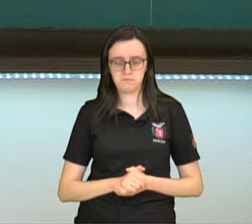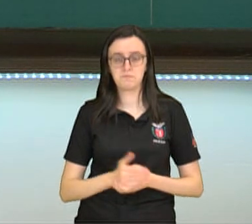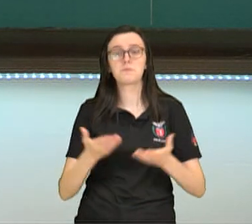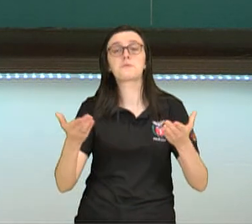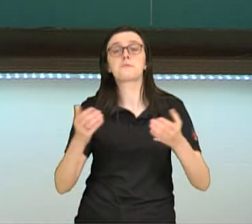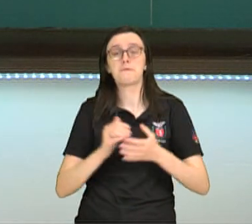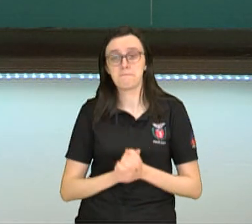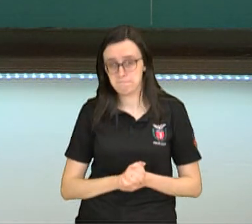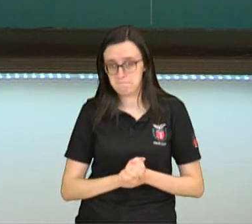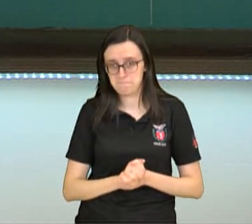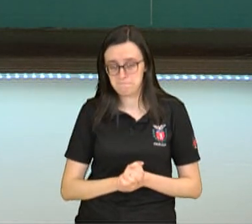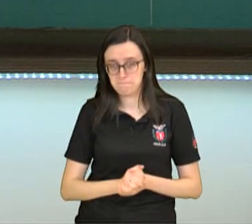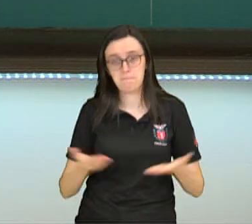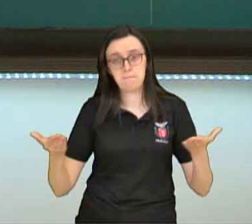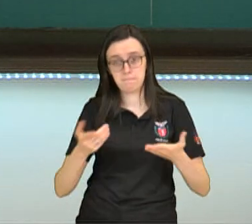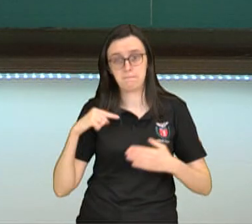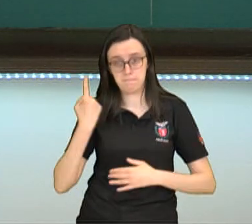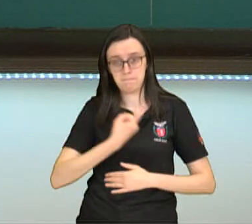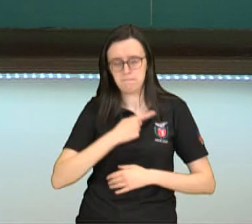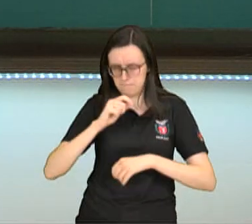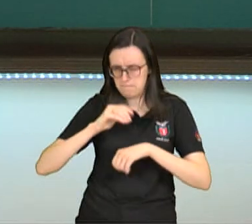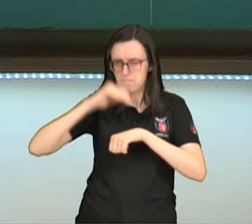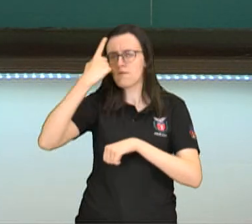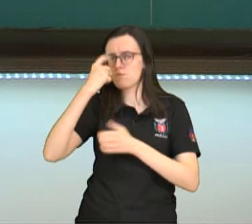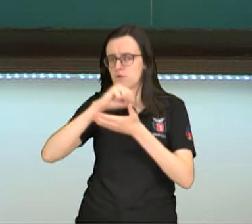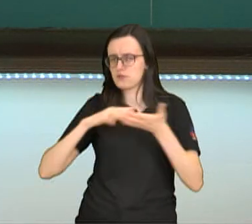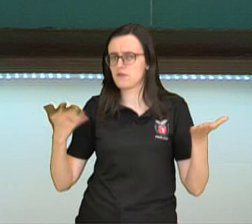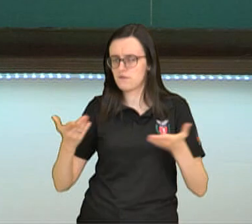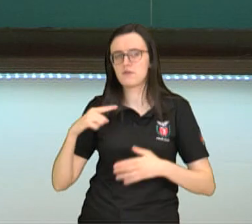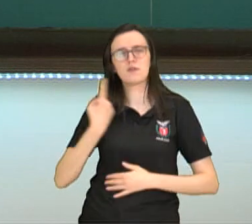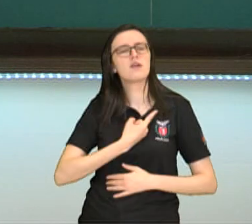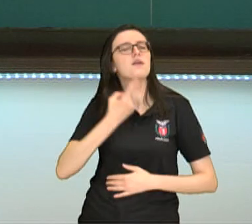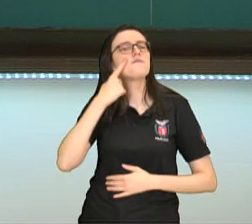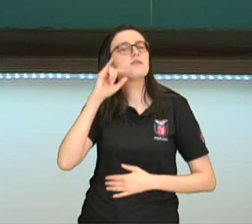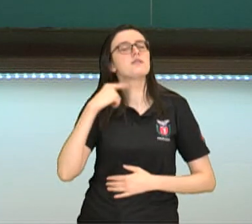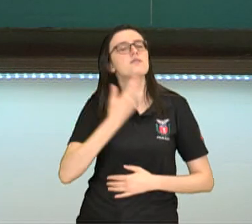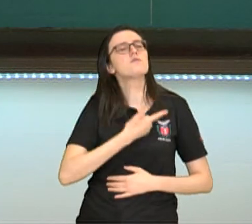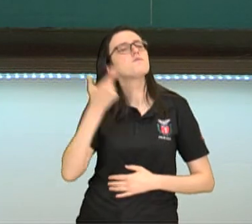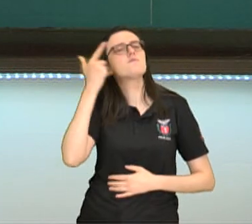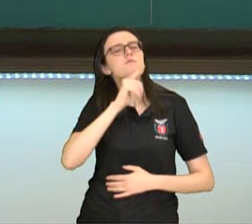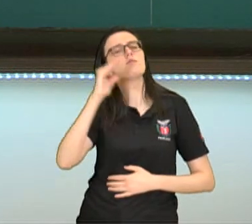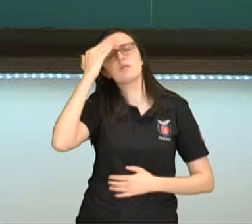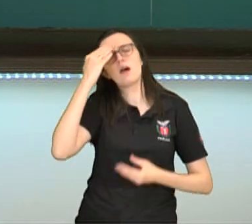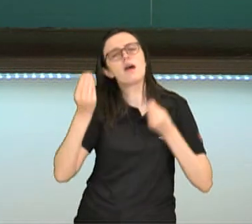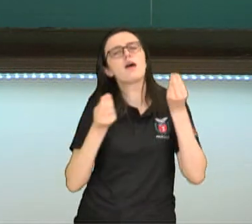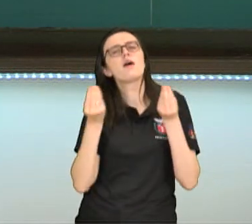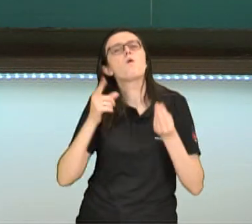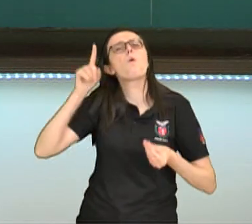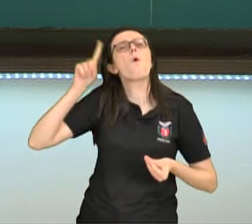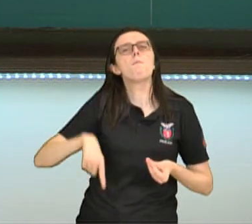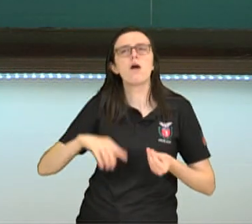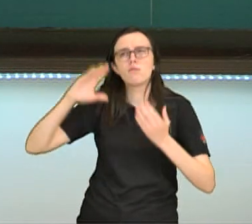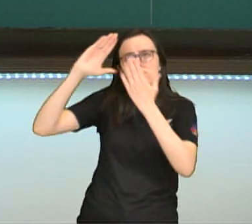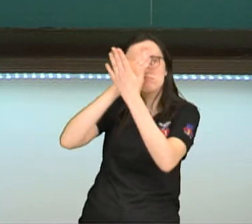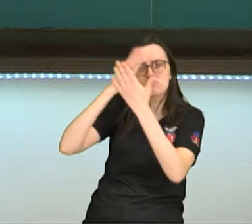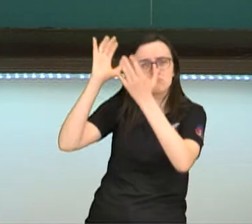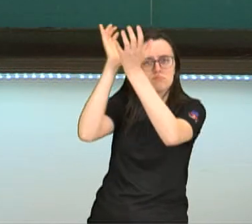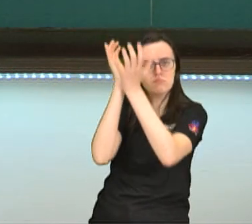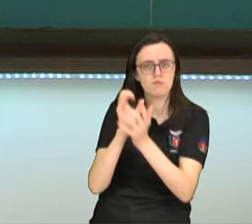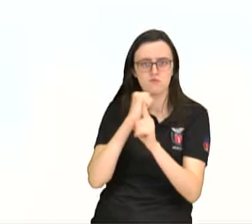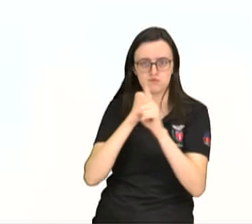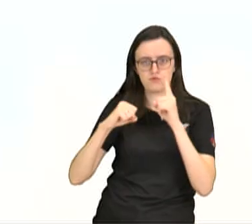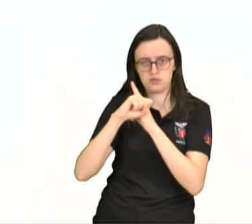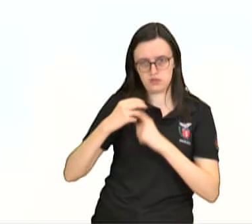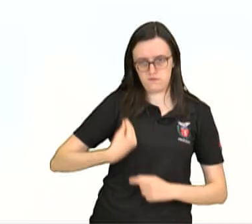Então, pessoal, aqui vamos fazer mais uma atividade para a gente ver se a gente entendeu como era essa divisão